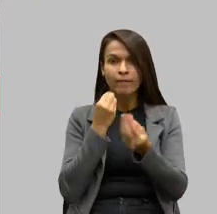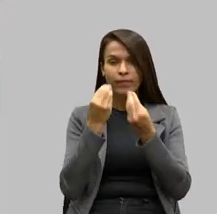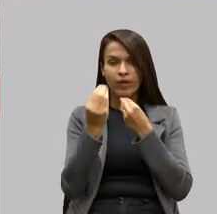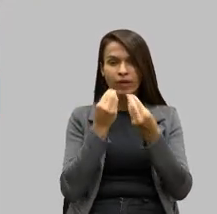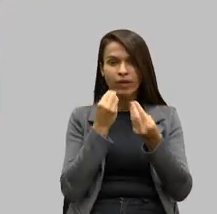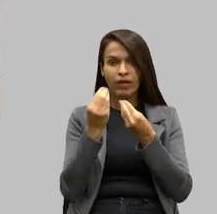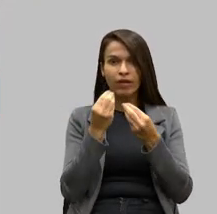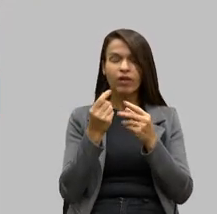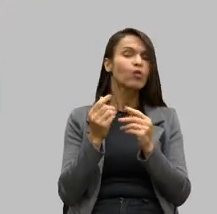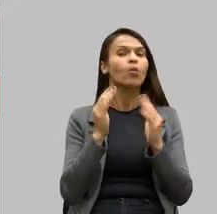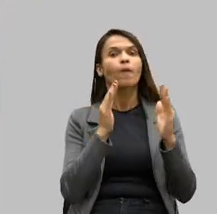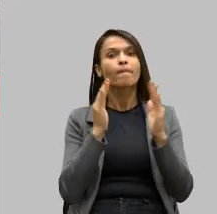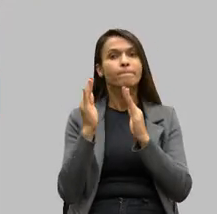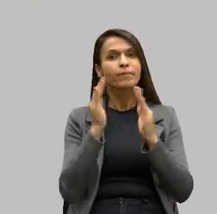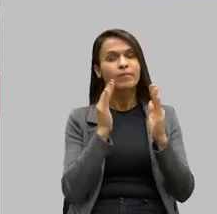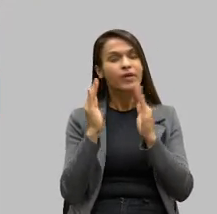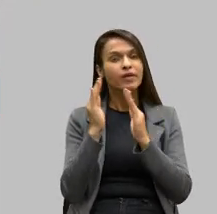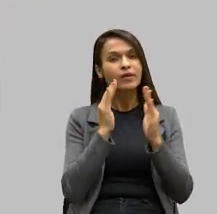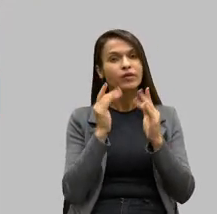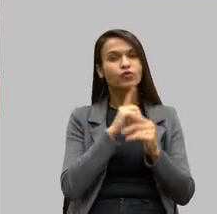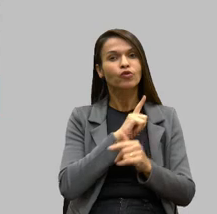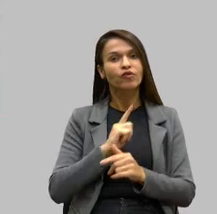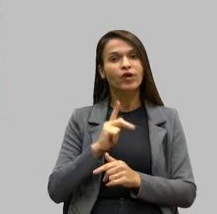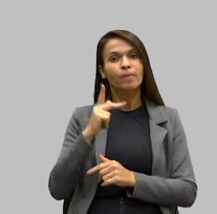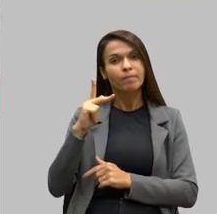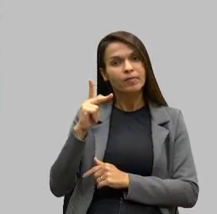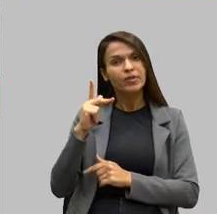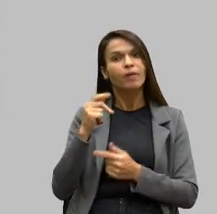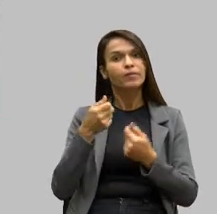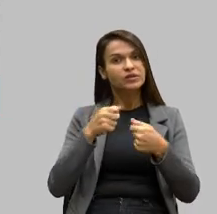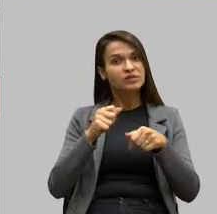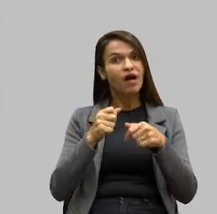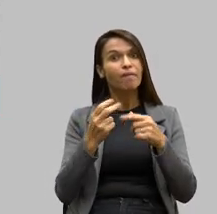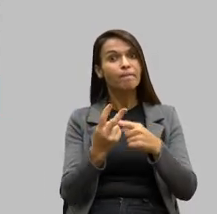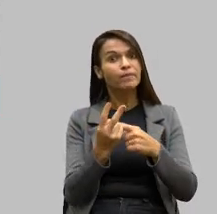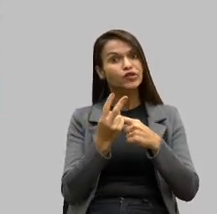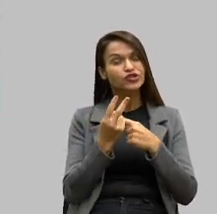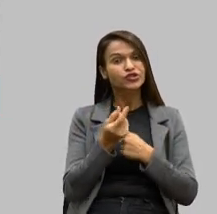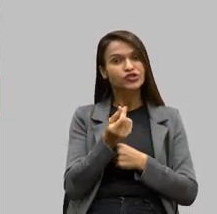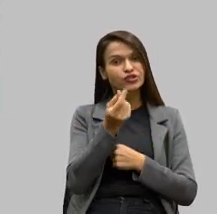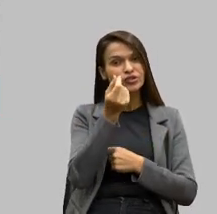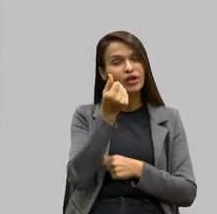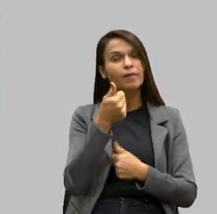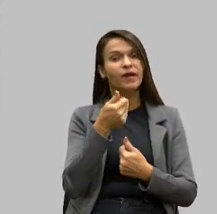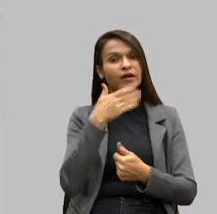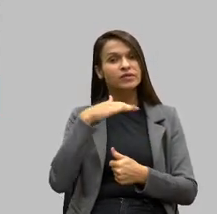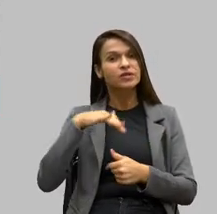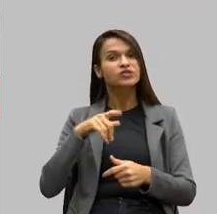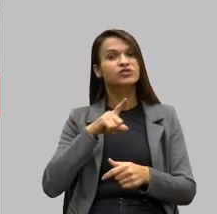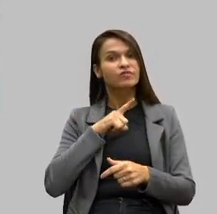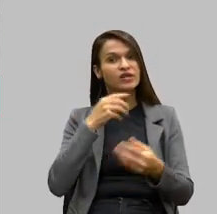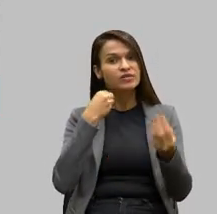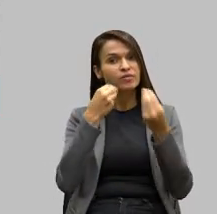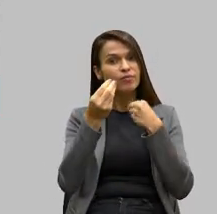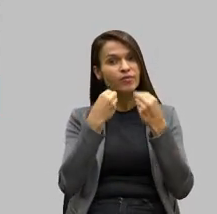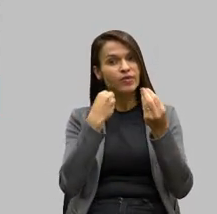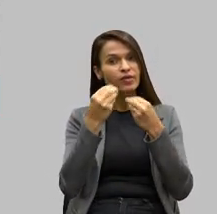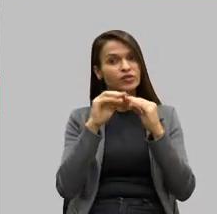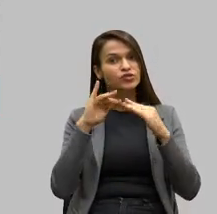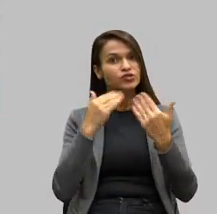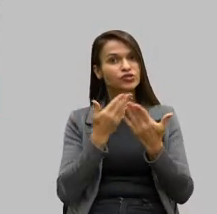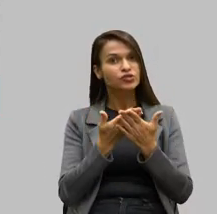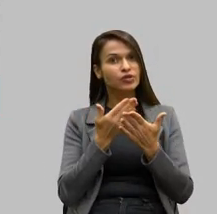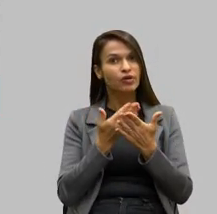precisava-se de fazer vaquinha para que as crianças tivessem escola, tivessem merenda, quer dizer, e escola, porque